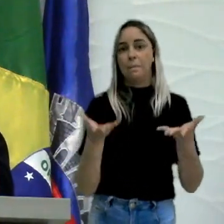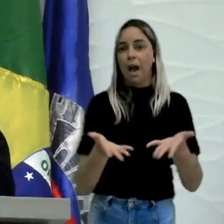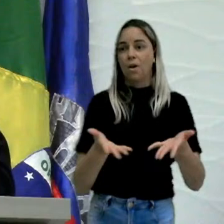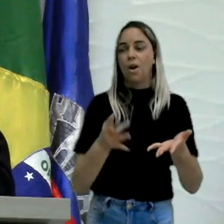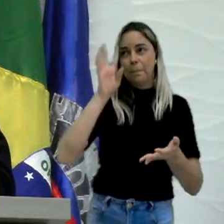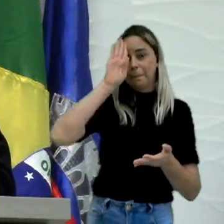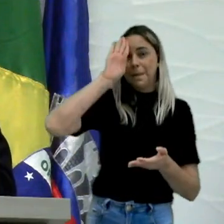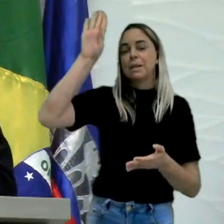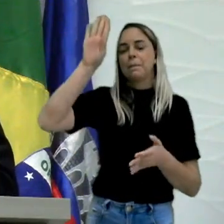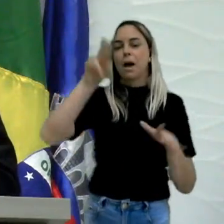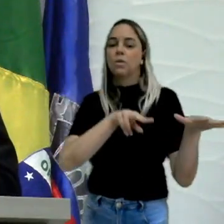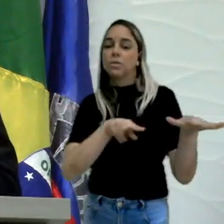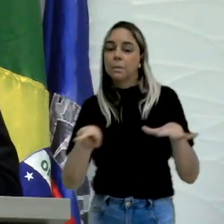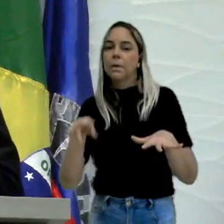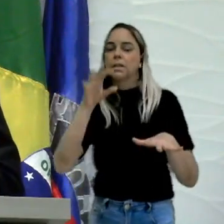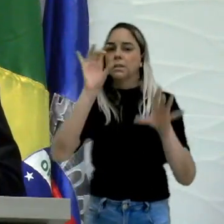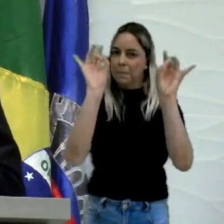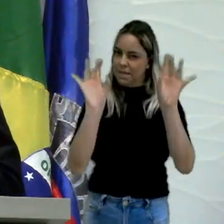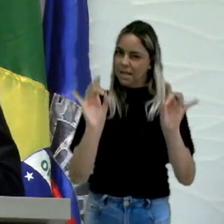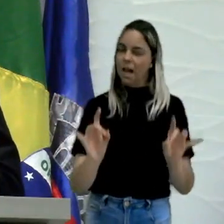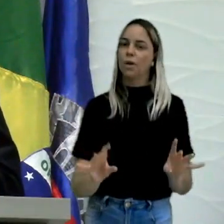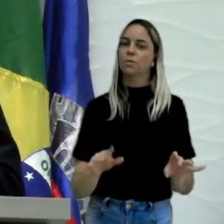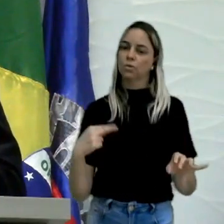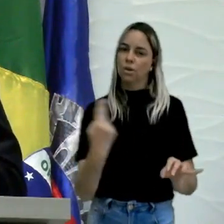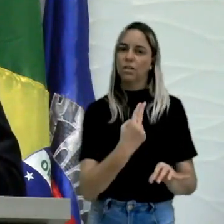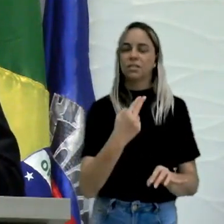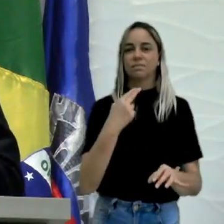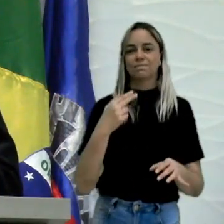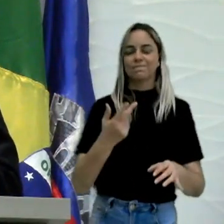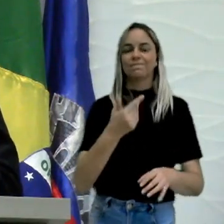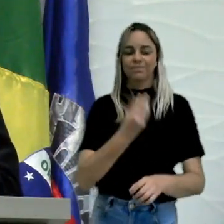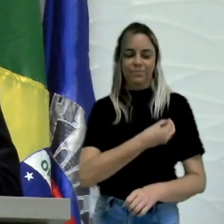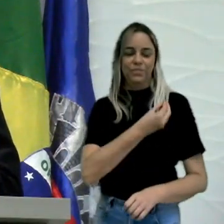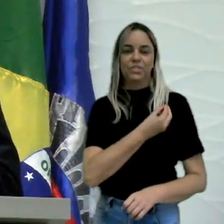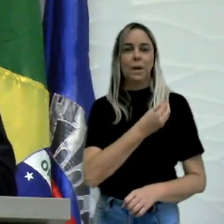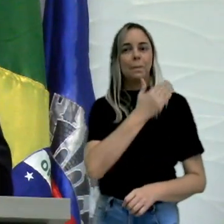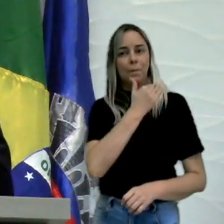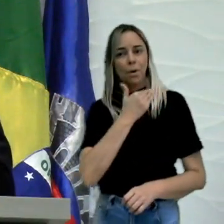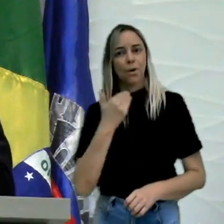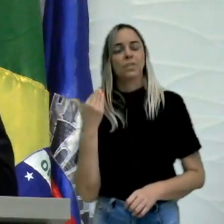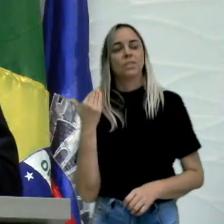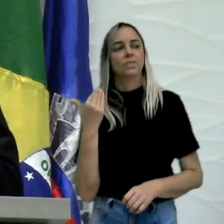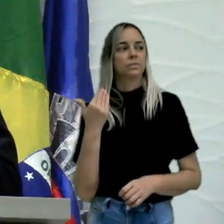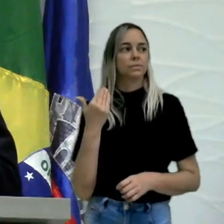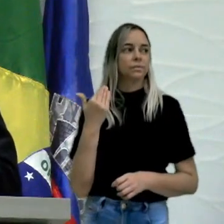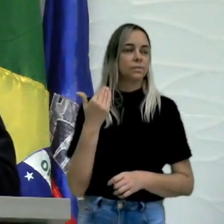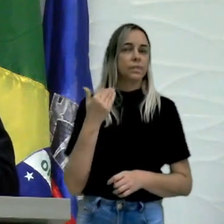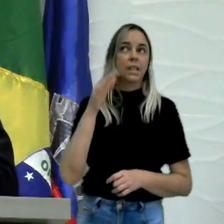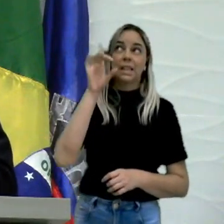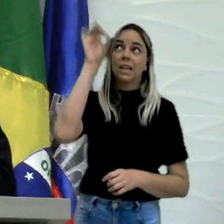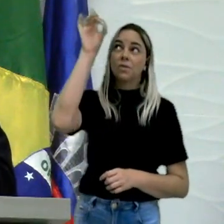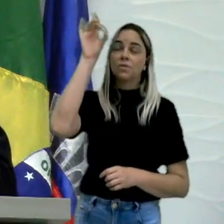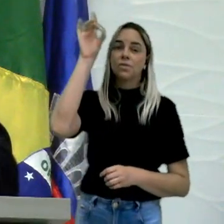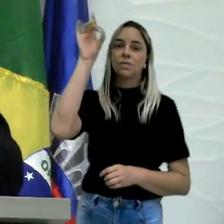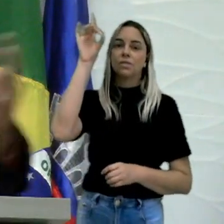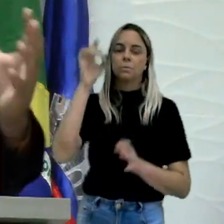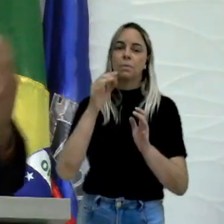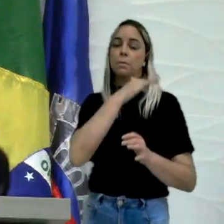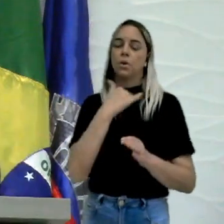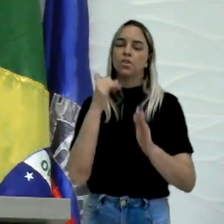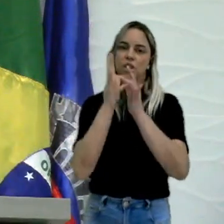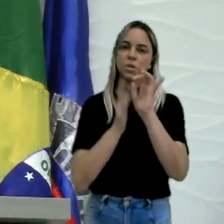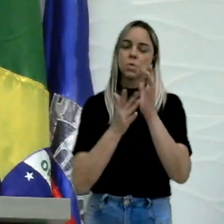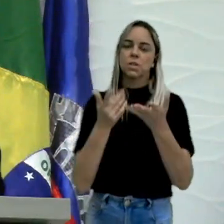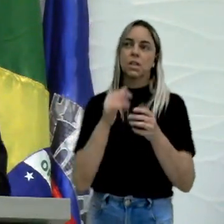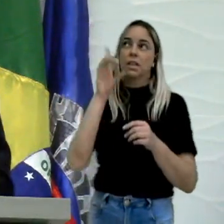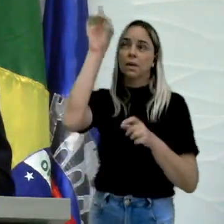nós vivenciamos, né? A morte de Jesus Cristo. E que Deus possa aí estar nos abençoando essa